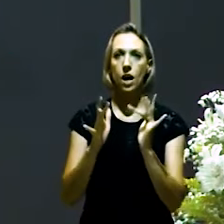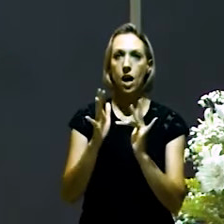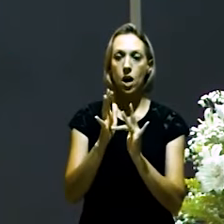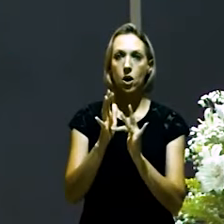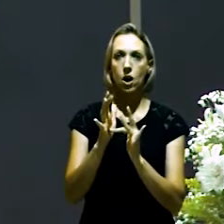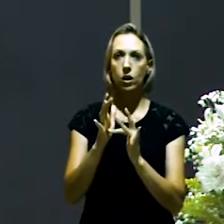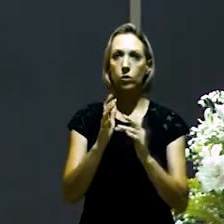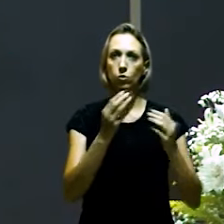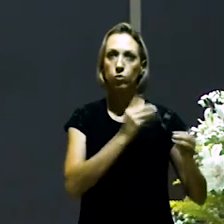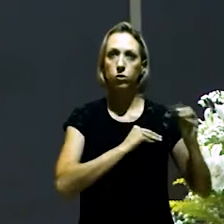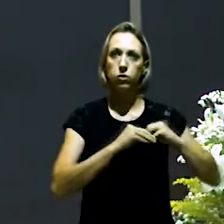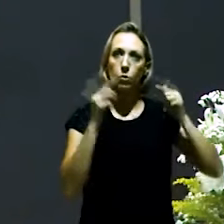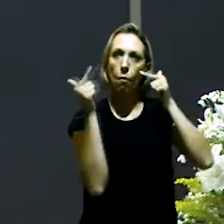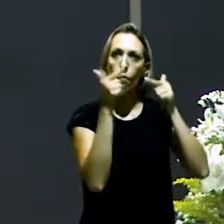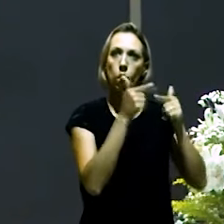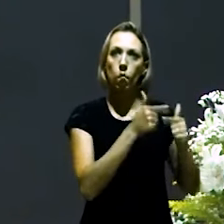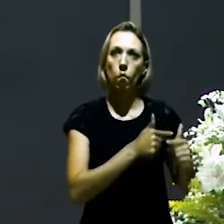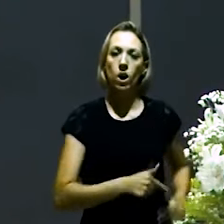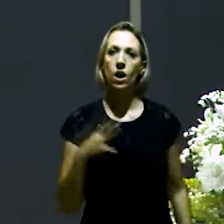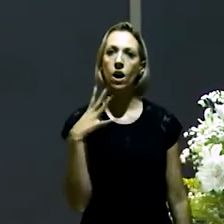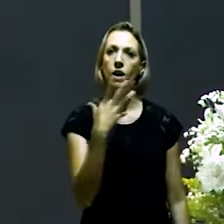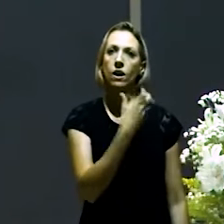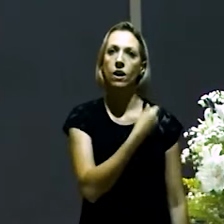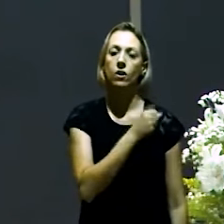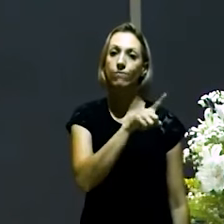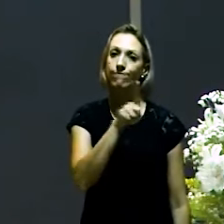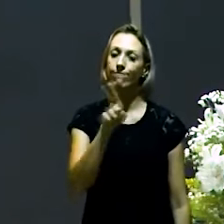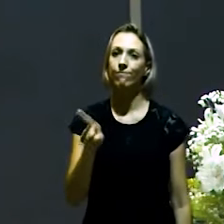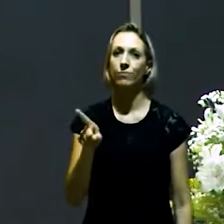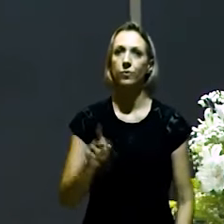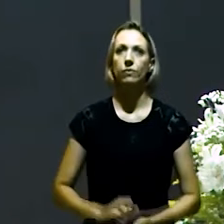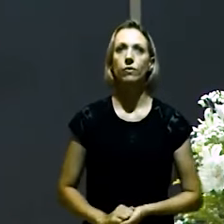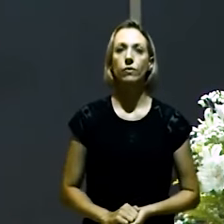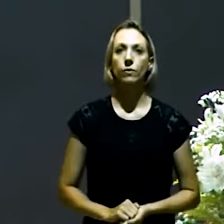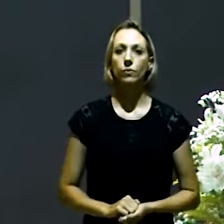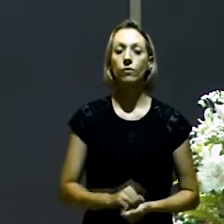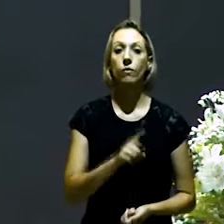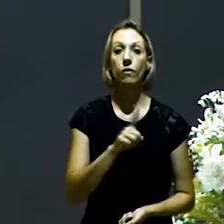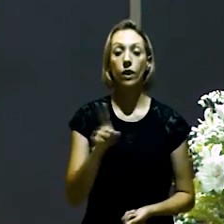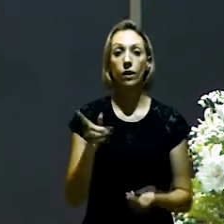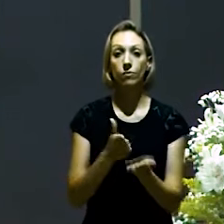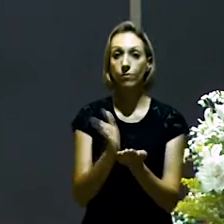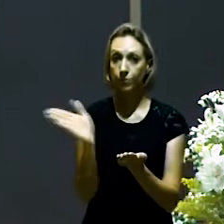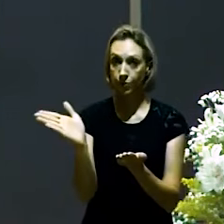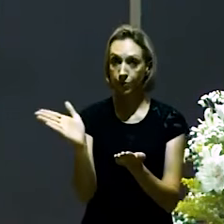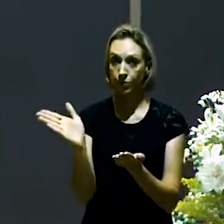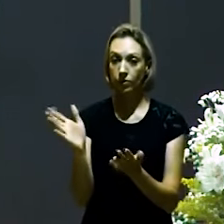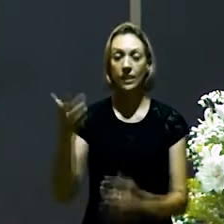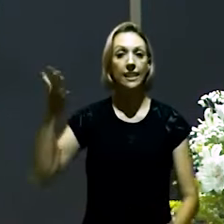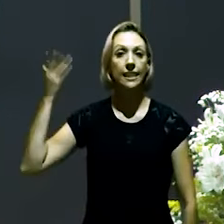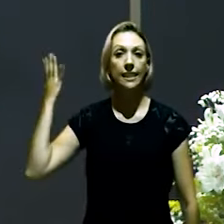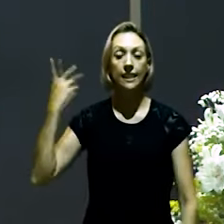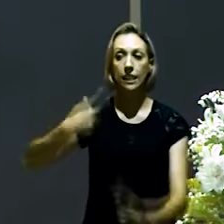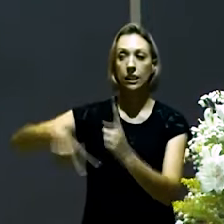viver. Eu não posso dar voltas para te dizer o que eu vou te dizer agora. Se Cristo morreu na cruz de forma tão